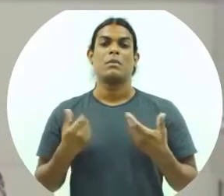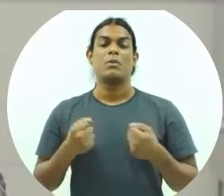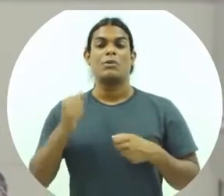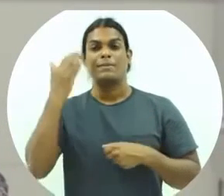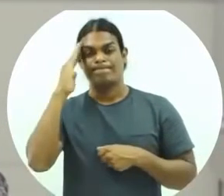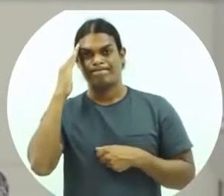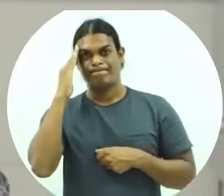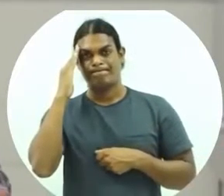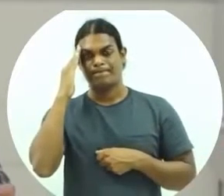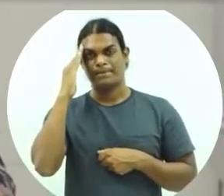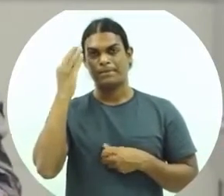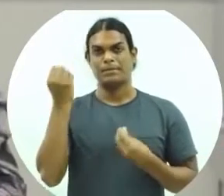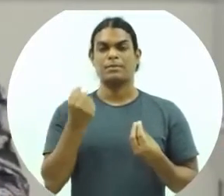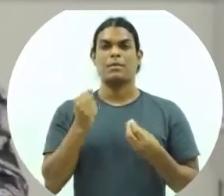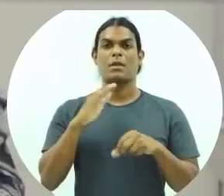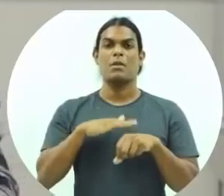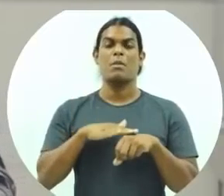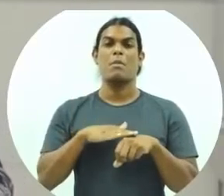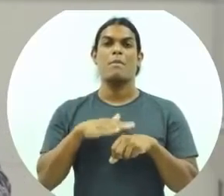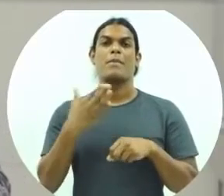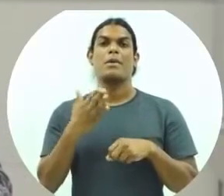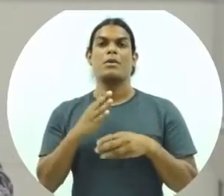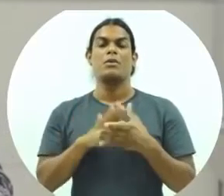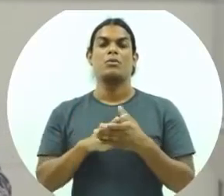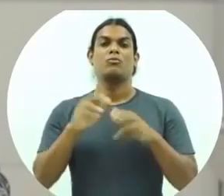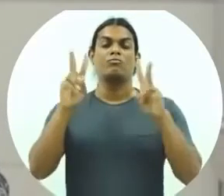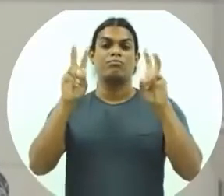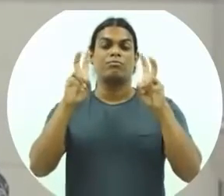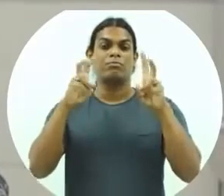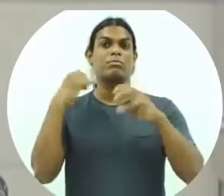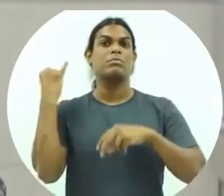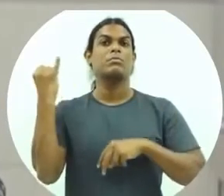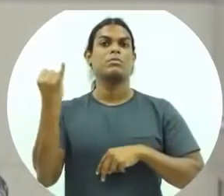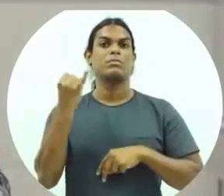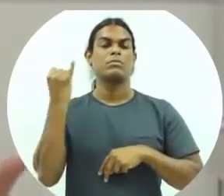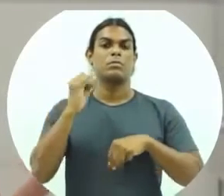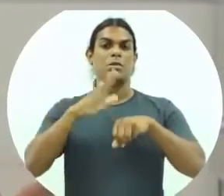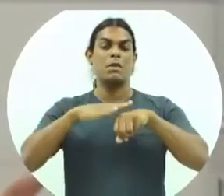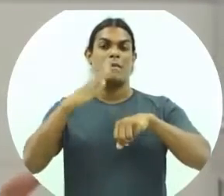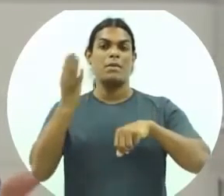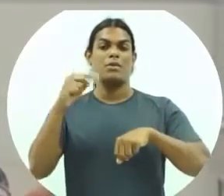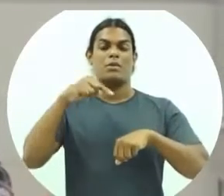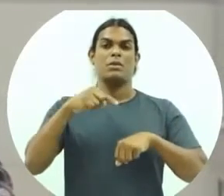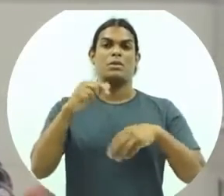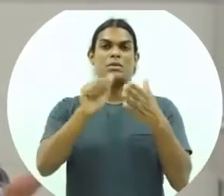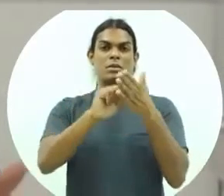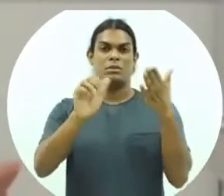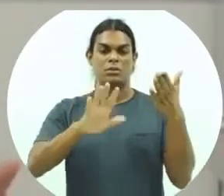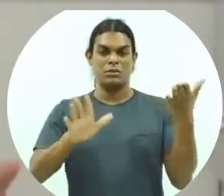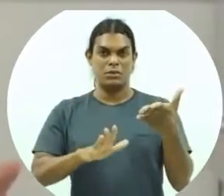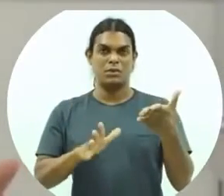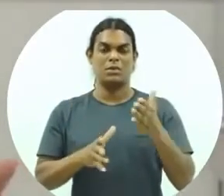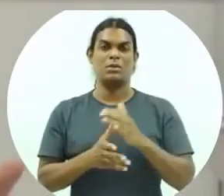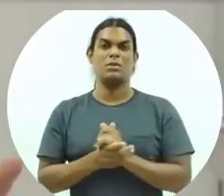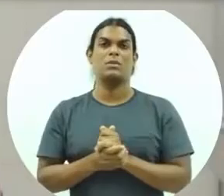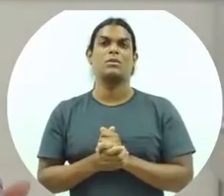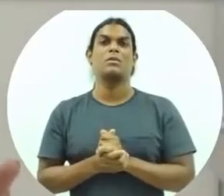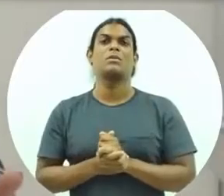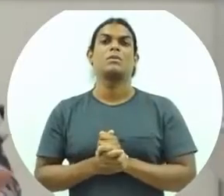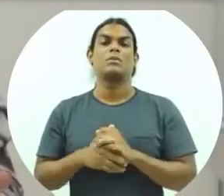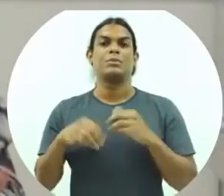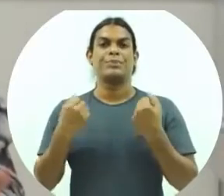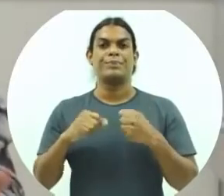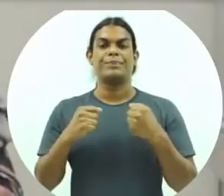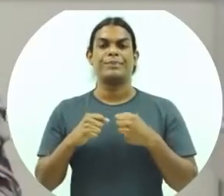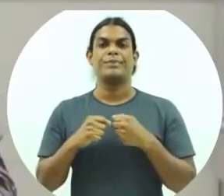Para que a gente possa entender um dos fatores críticos na melhoria desse desempenho dos colaboradores,